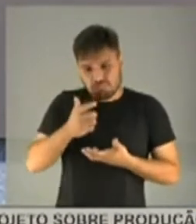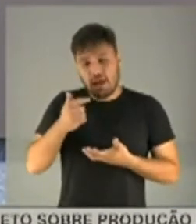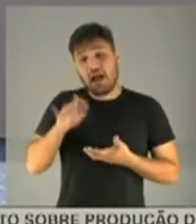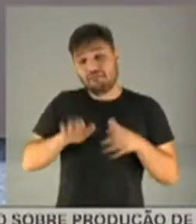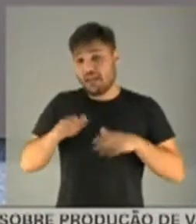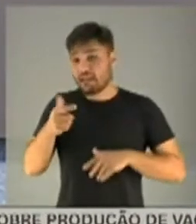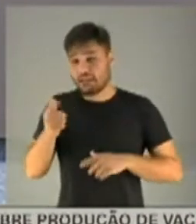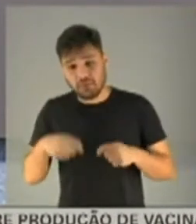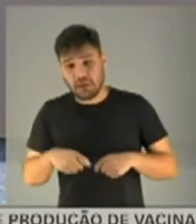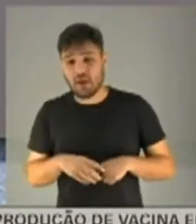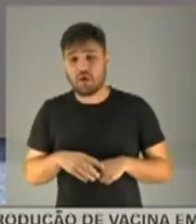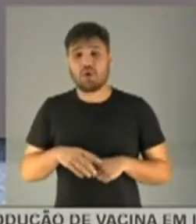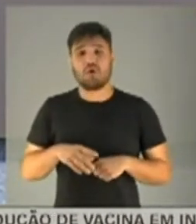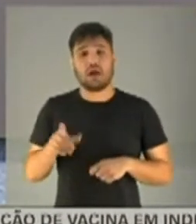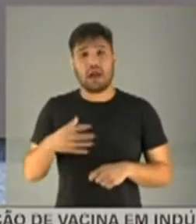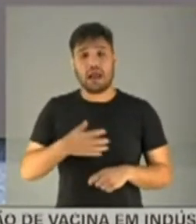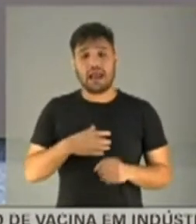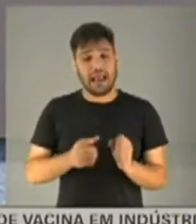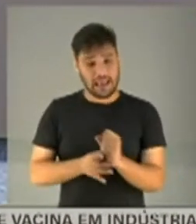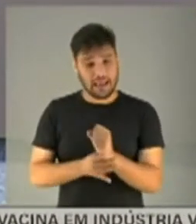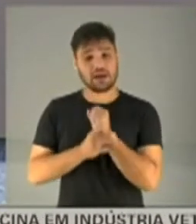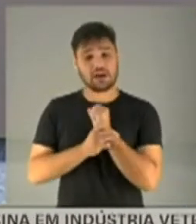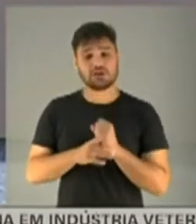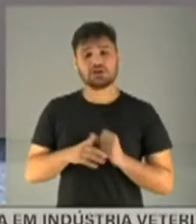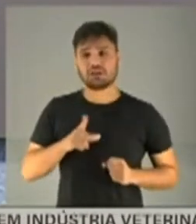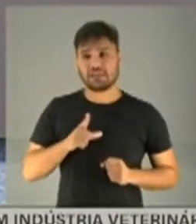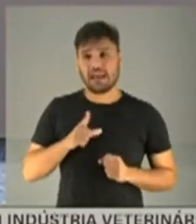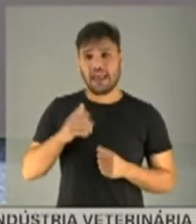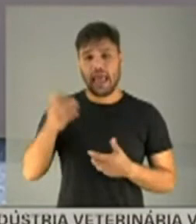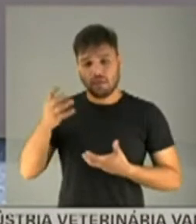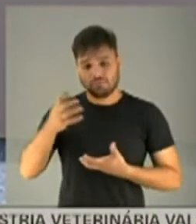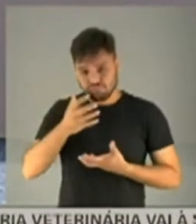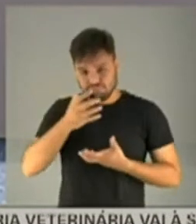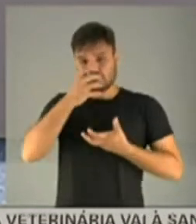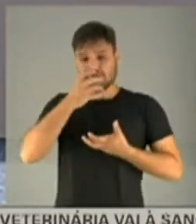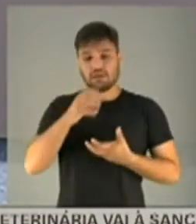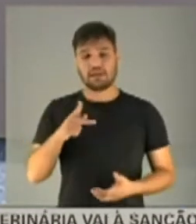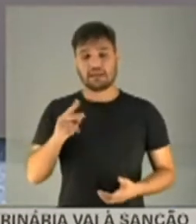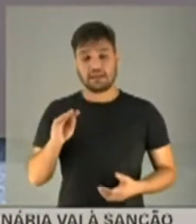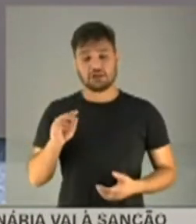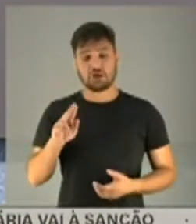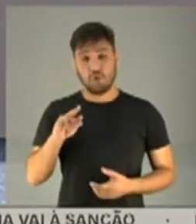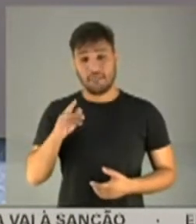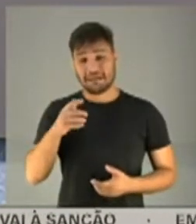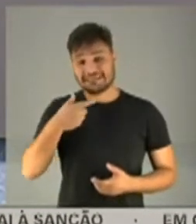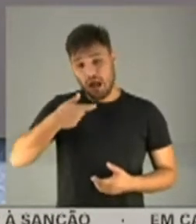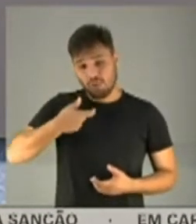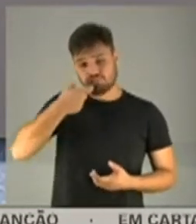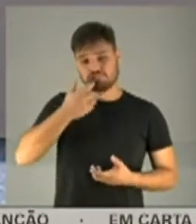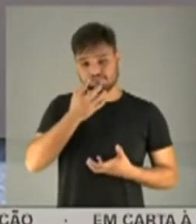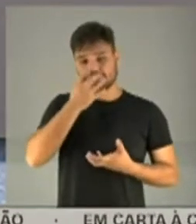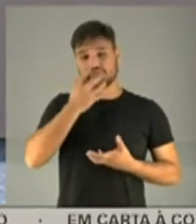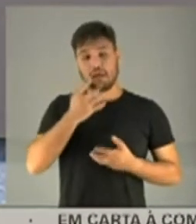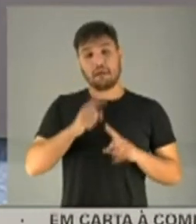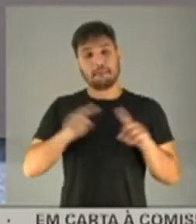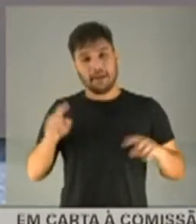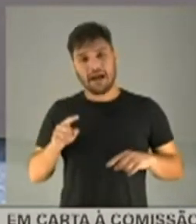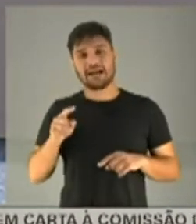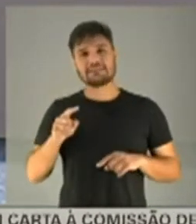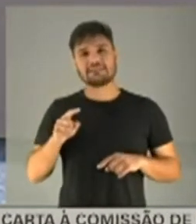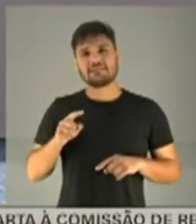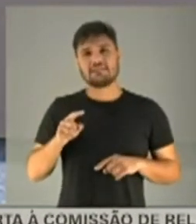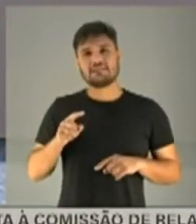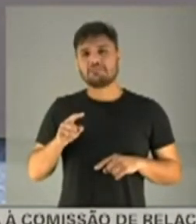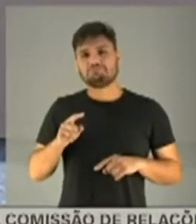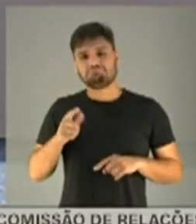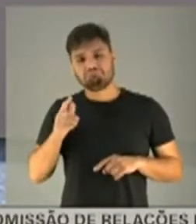deu, garante que tenha kit intubação, amplia leitos, mas nenhuma pandemia na história da humanidade foi